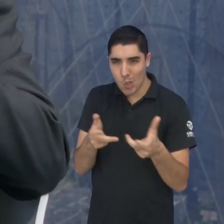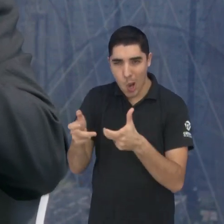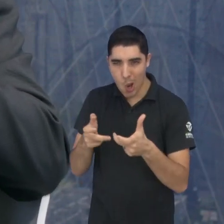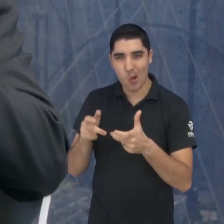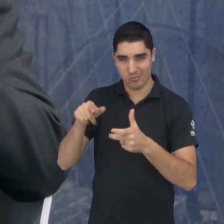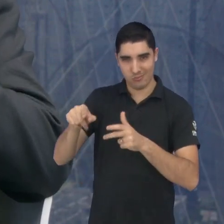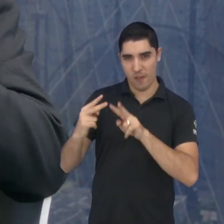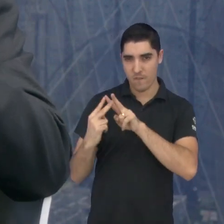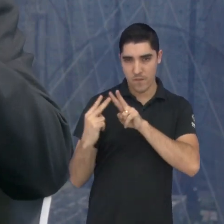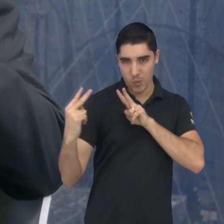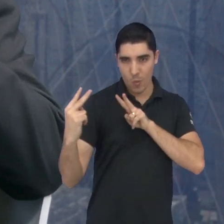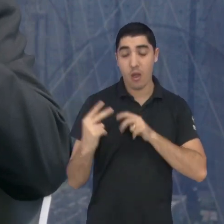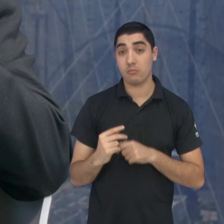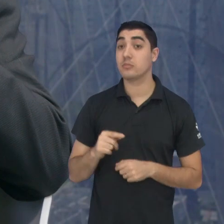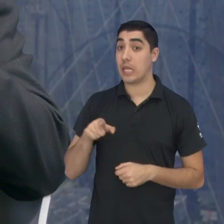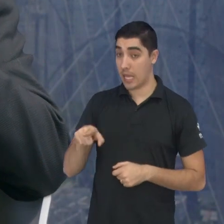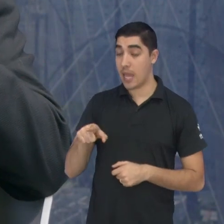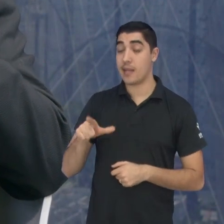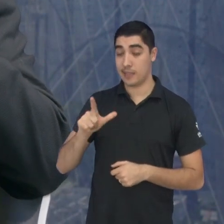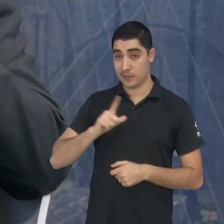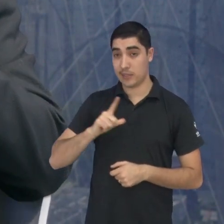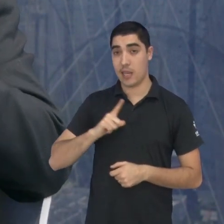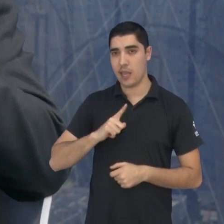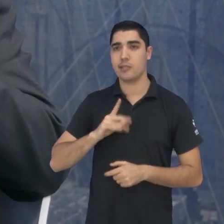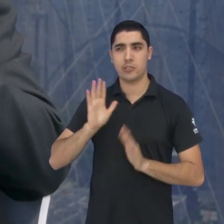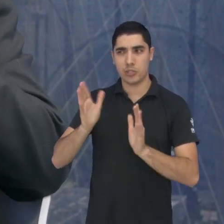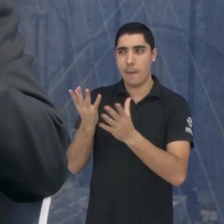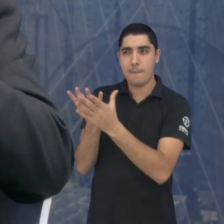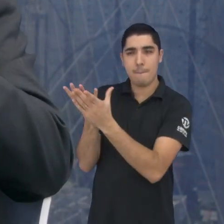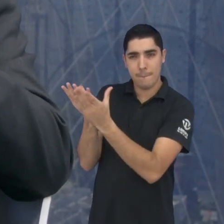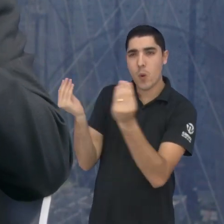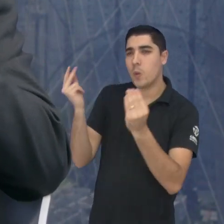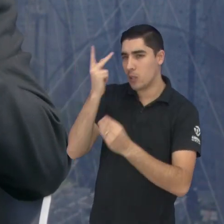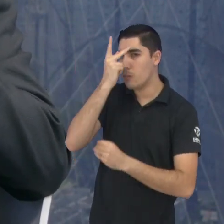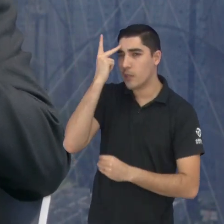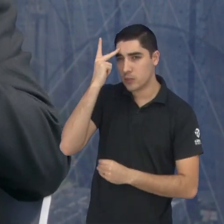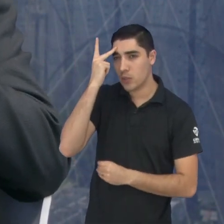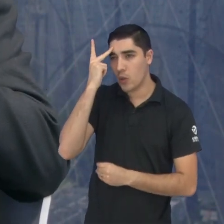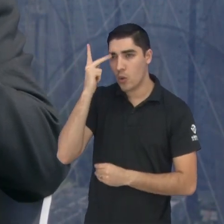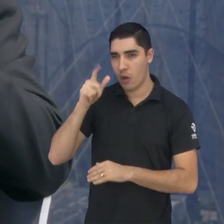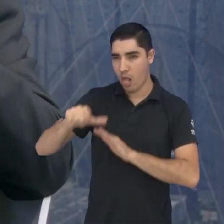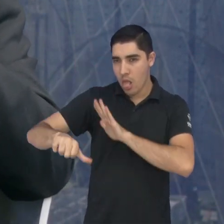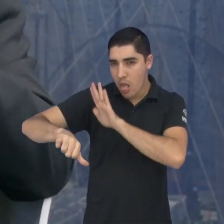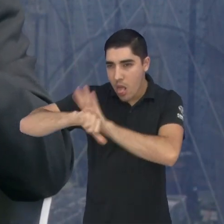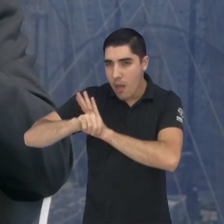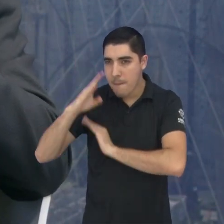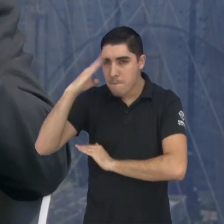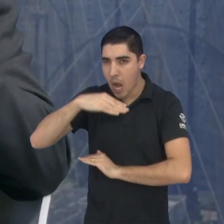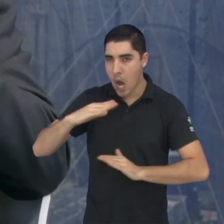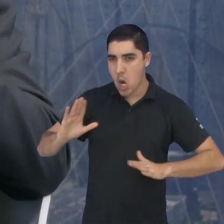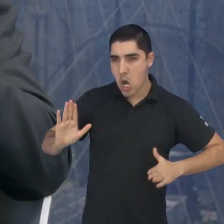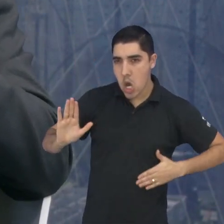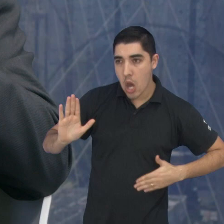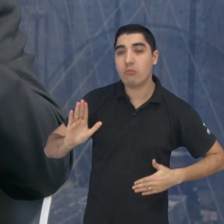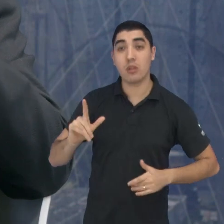os jogadores, isso tem sido utilizado já há um bom tempo por criminosos, para que os criminosos se comuniquem,